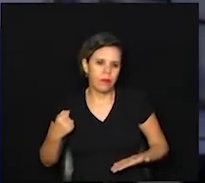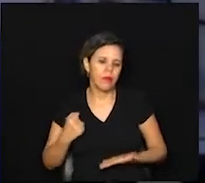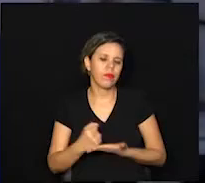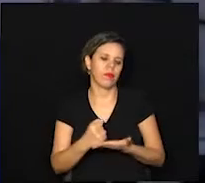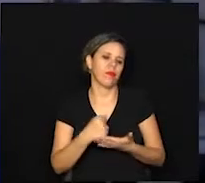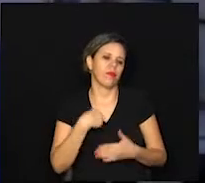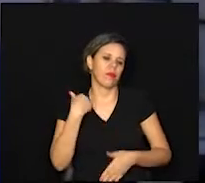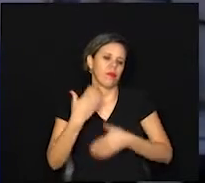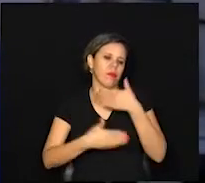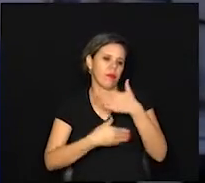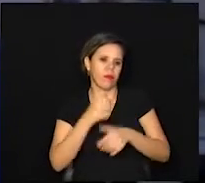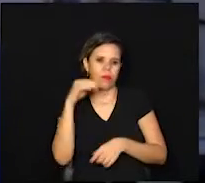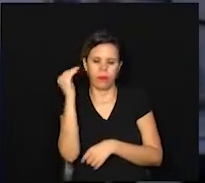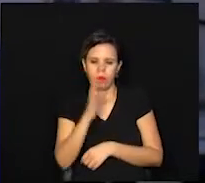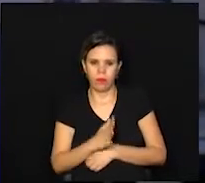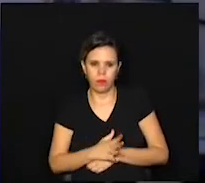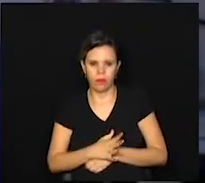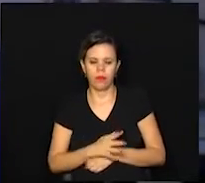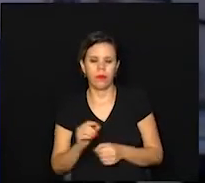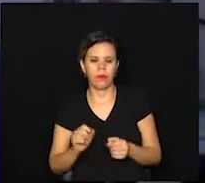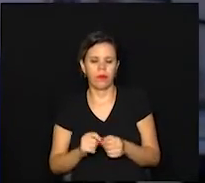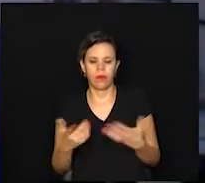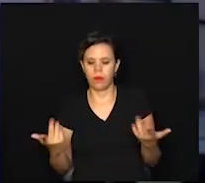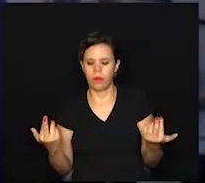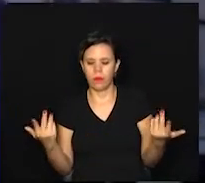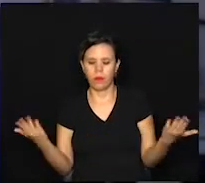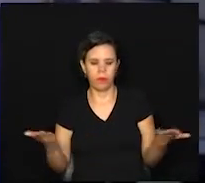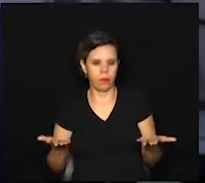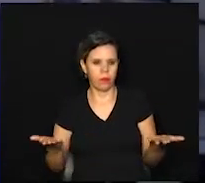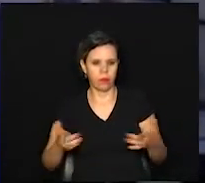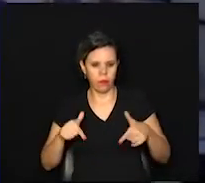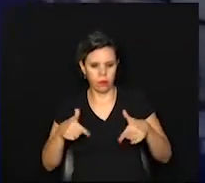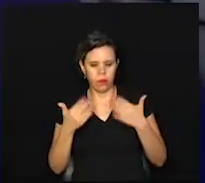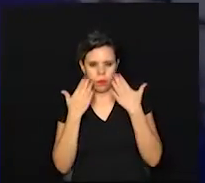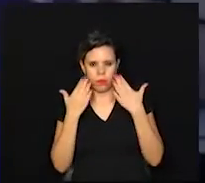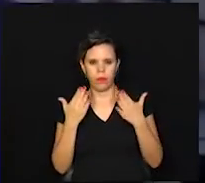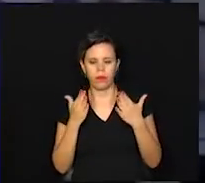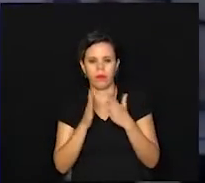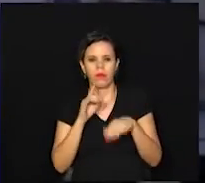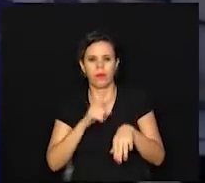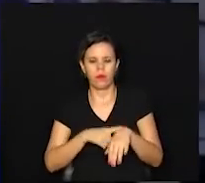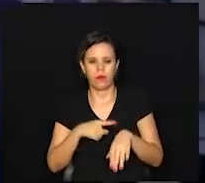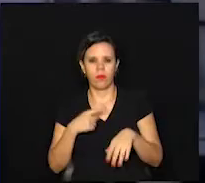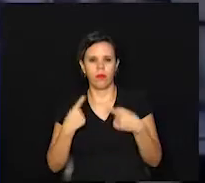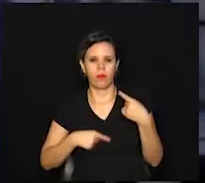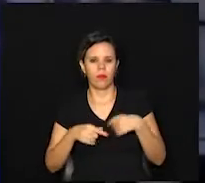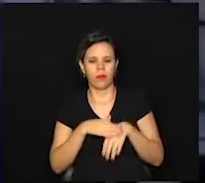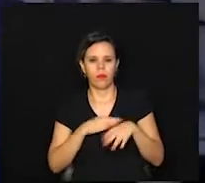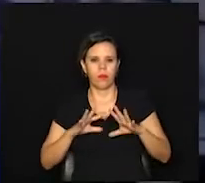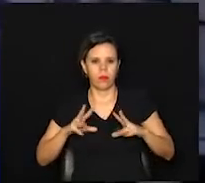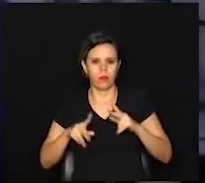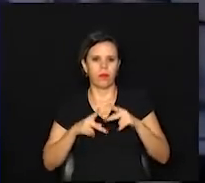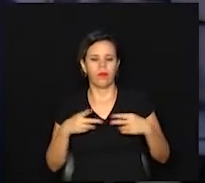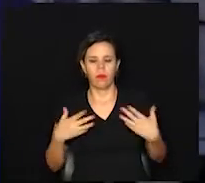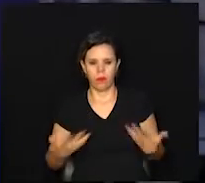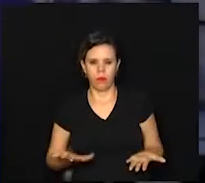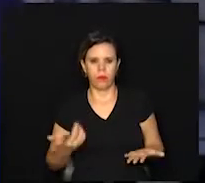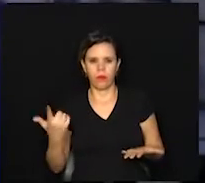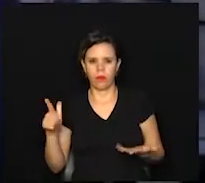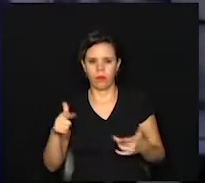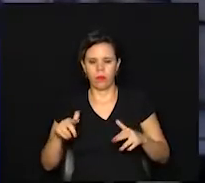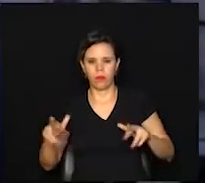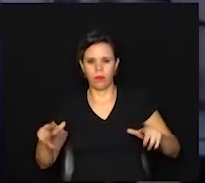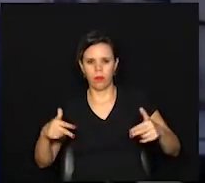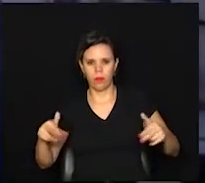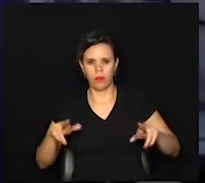nesse processo mais nacional? Fazer o que está fazendo agora, enfrentar esse momento, debatendo, discutindo, popularizando. É outra coisa, nós temos que sair